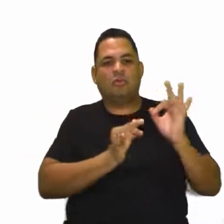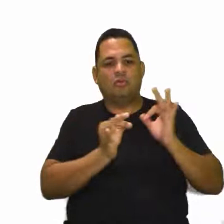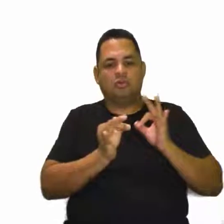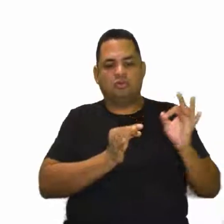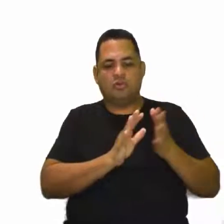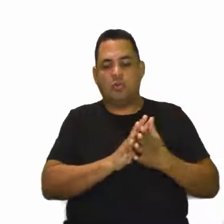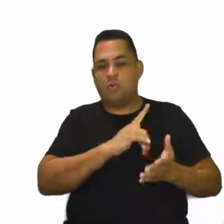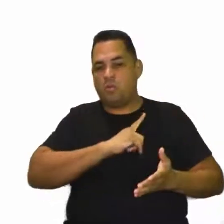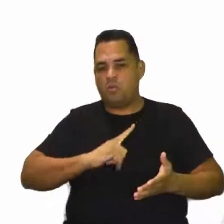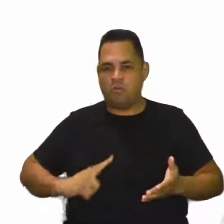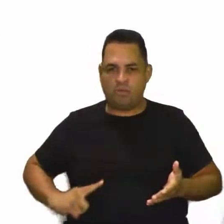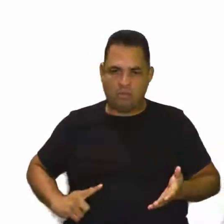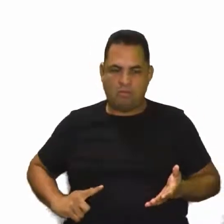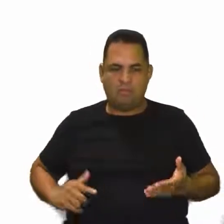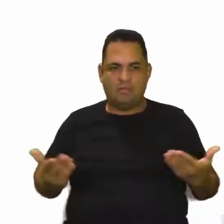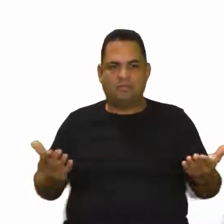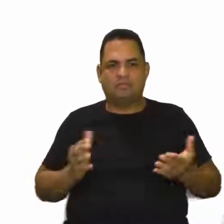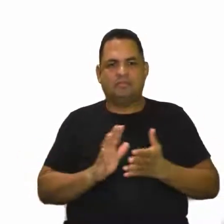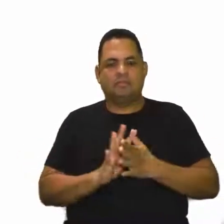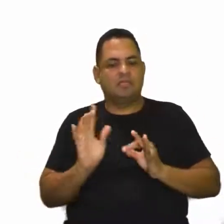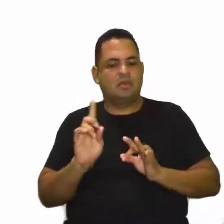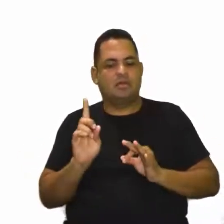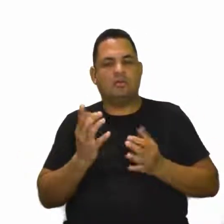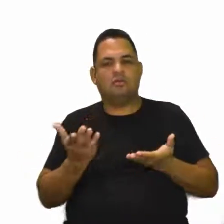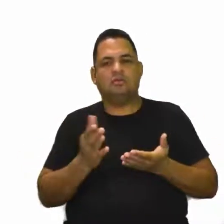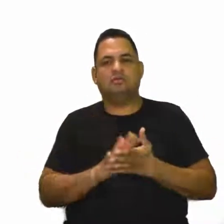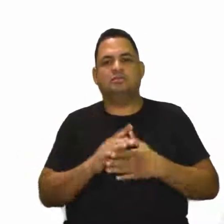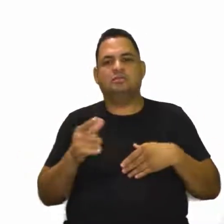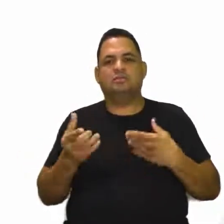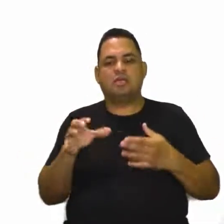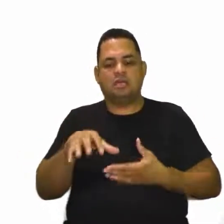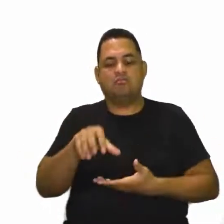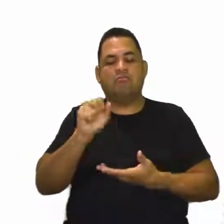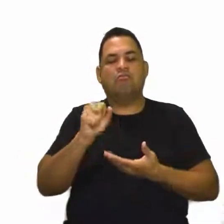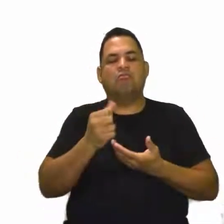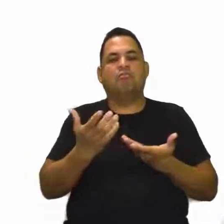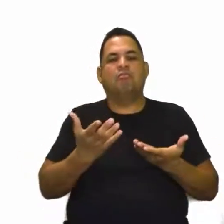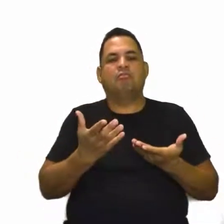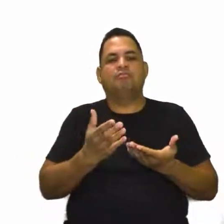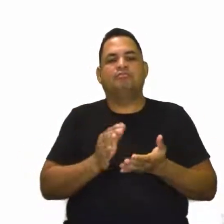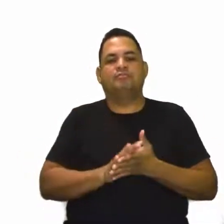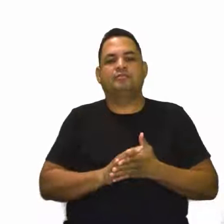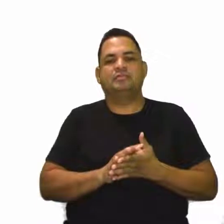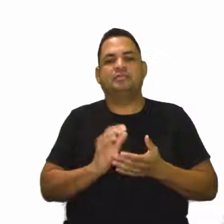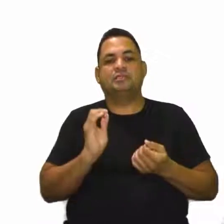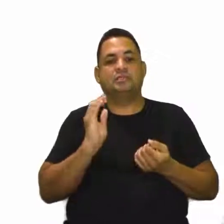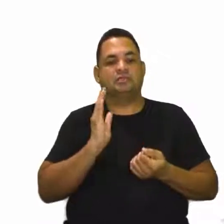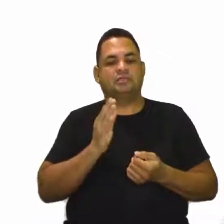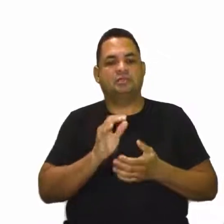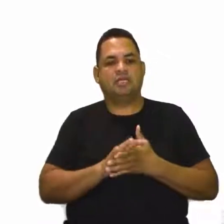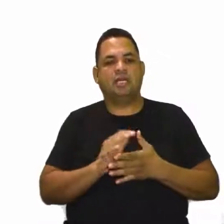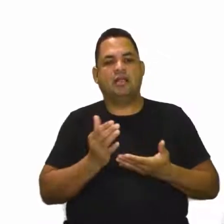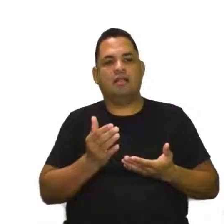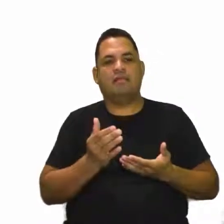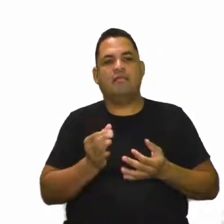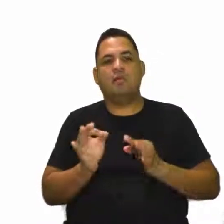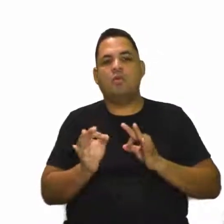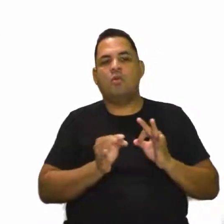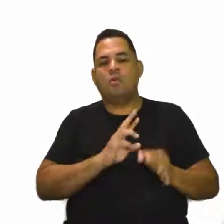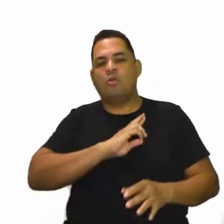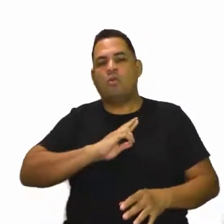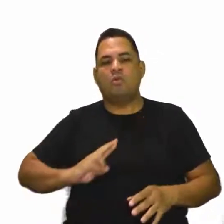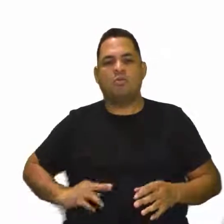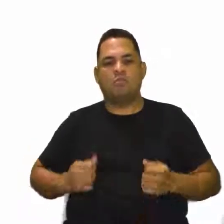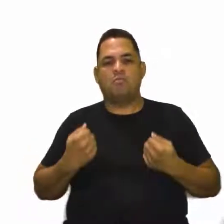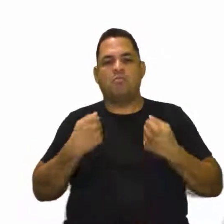o que acontece. Os caras não programaram, então de uma hora para outra ganha o governo e aí já está feito, né? Um governo provisório republicano